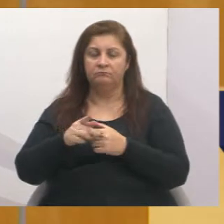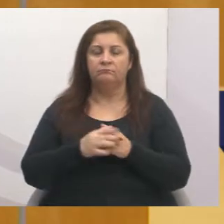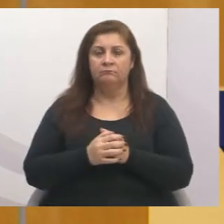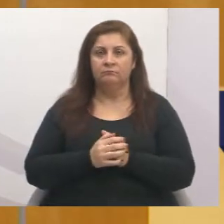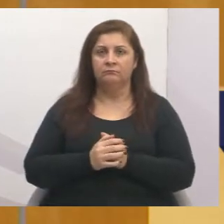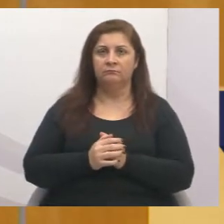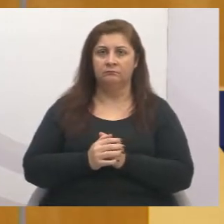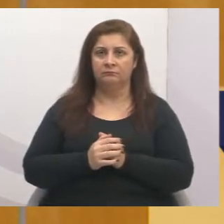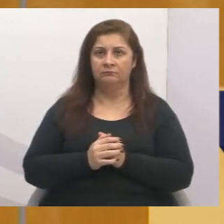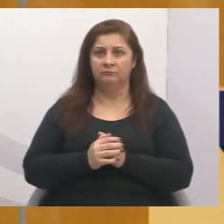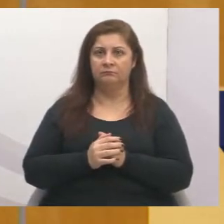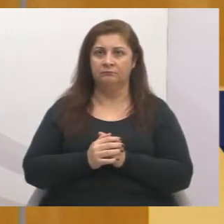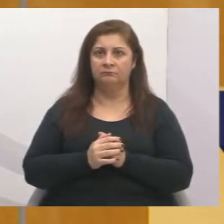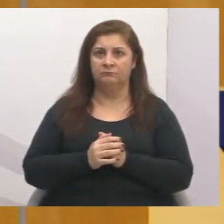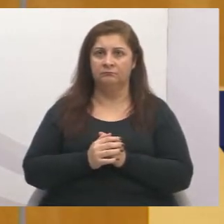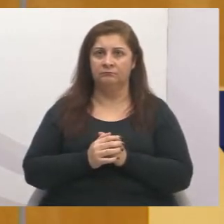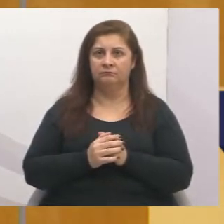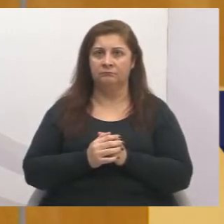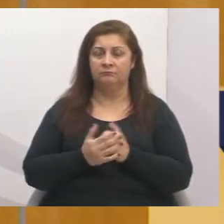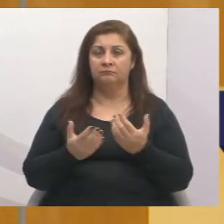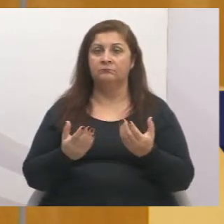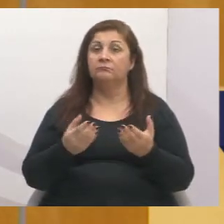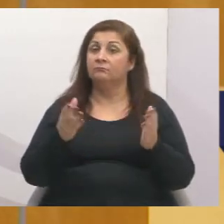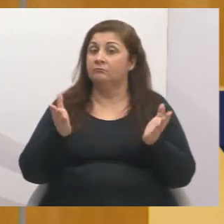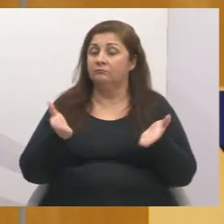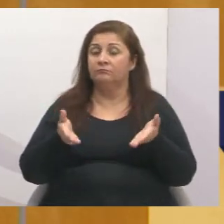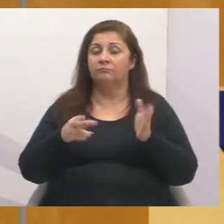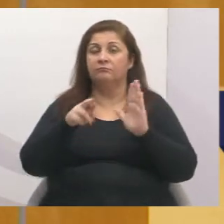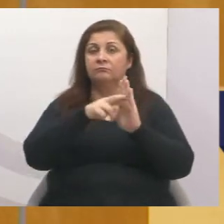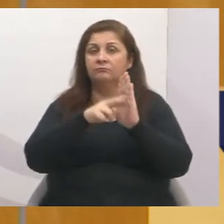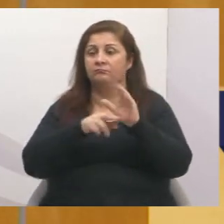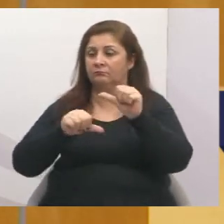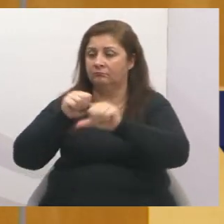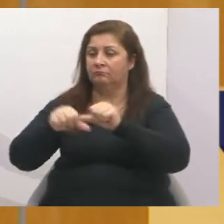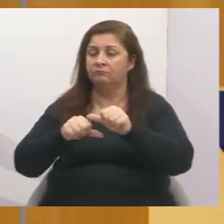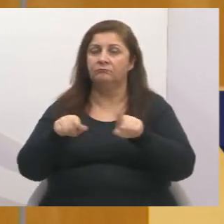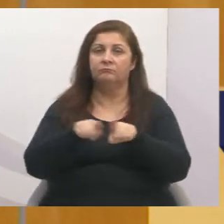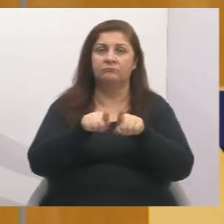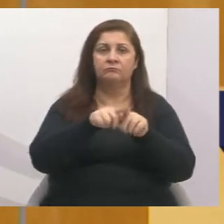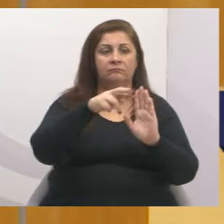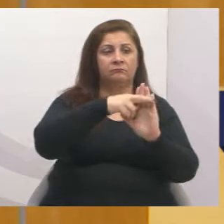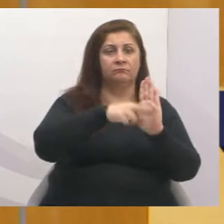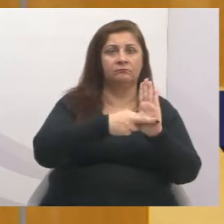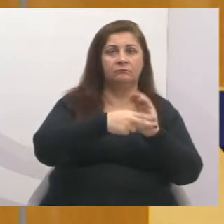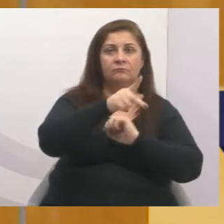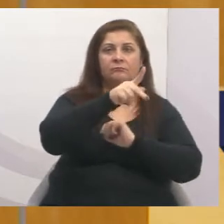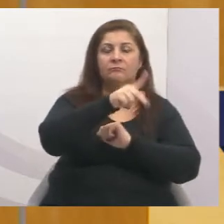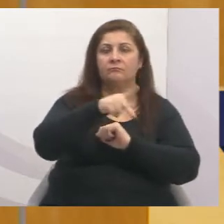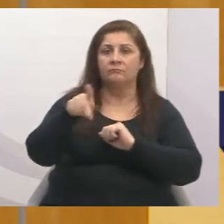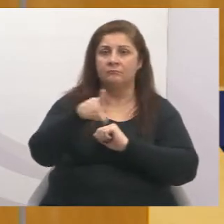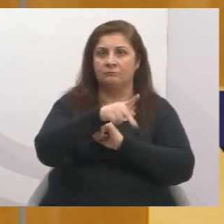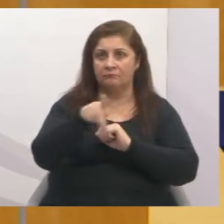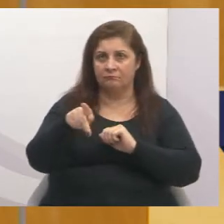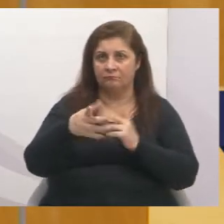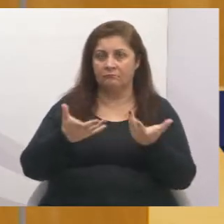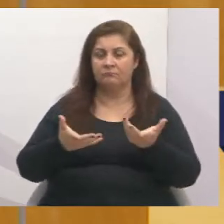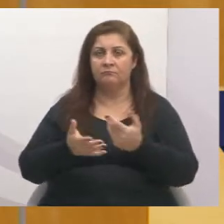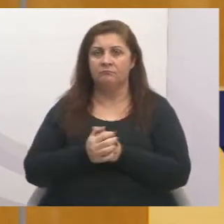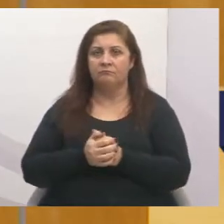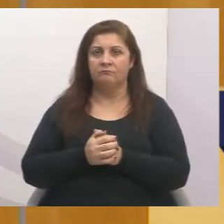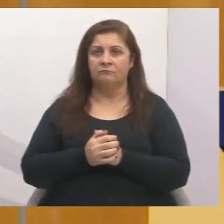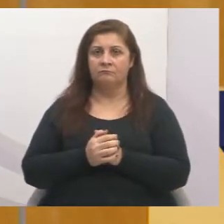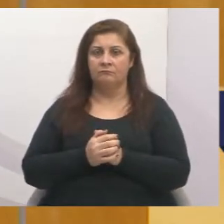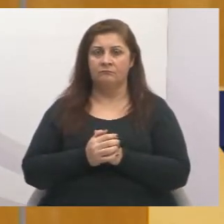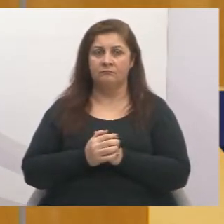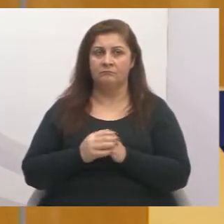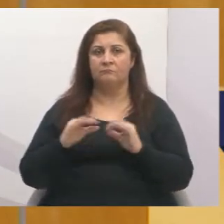aposentados e pensionistas, com as regras de transição e as regras permanentes para professores e toda a